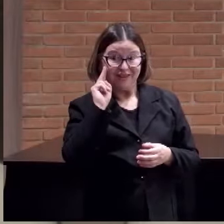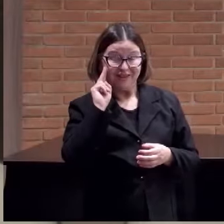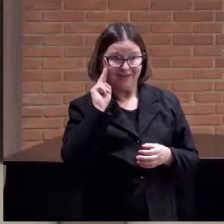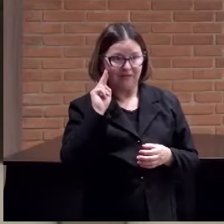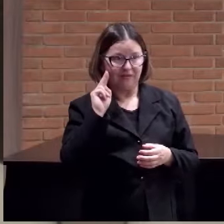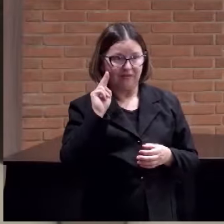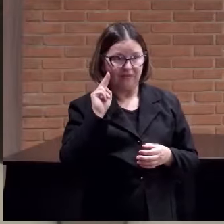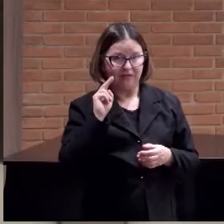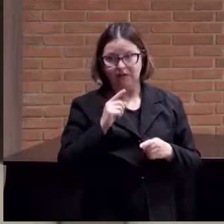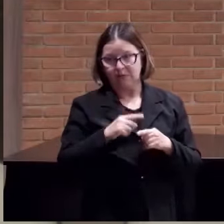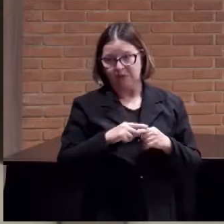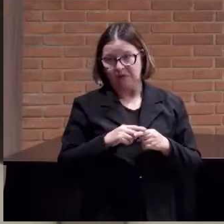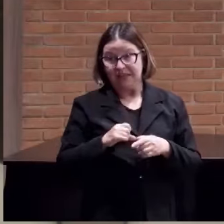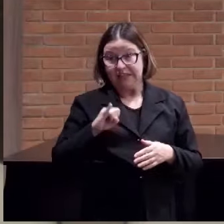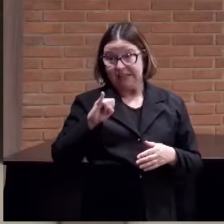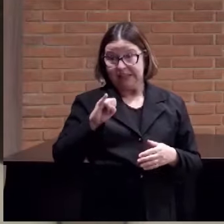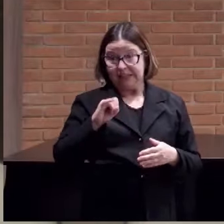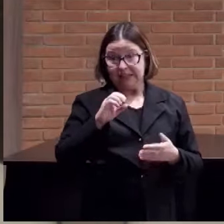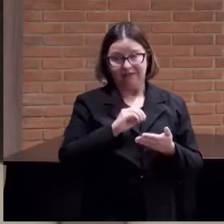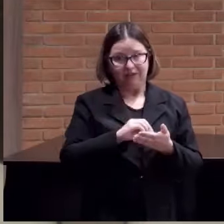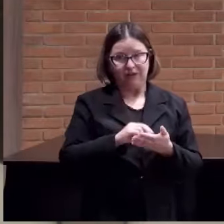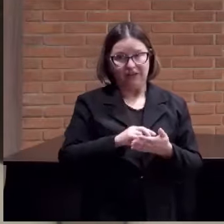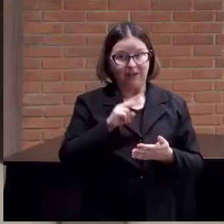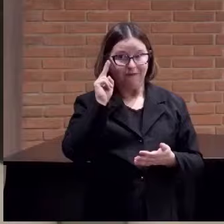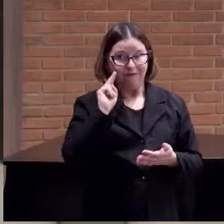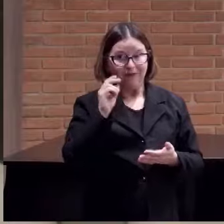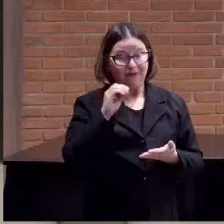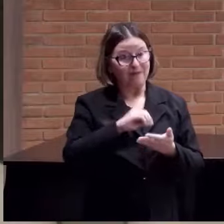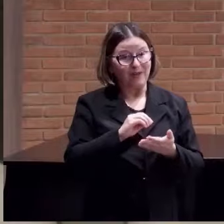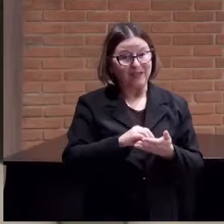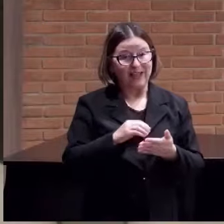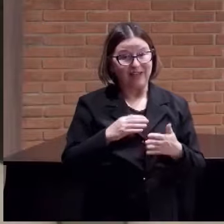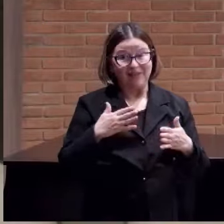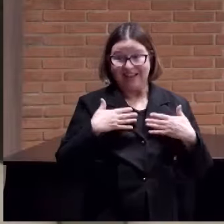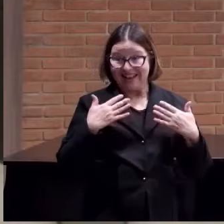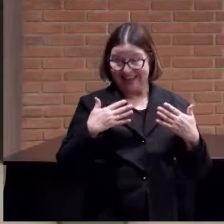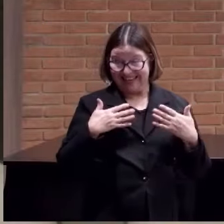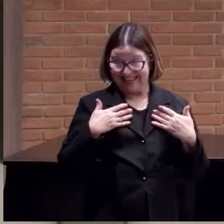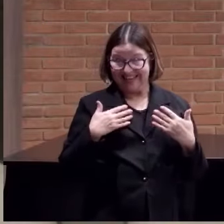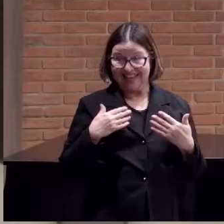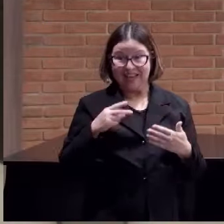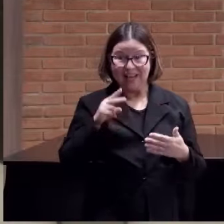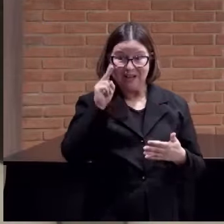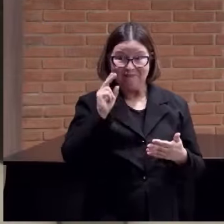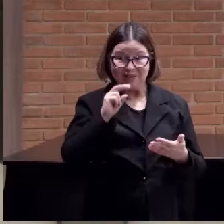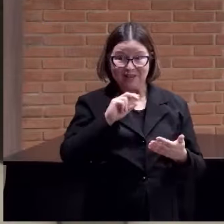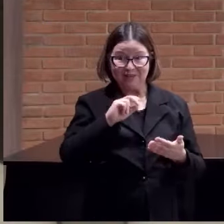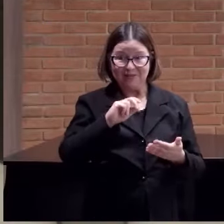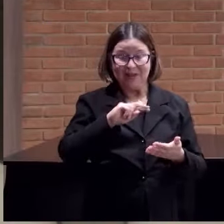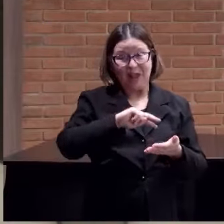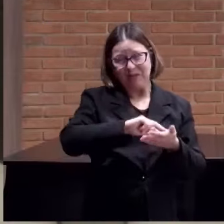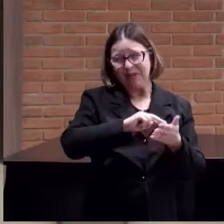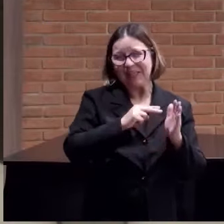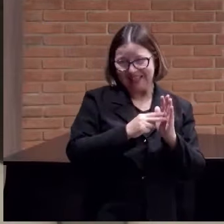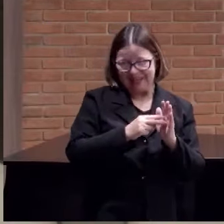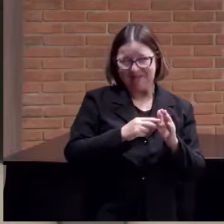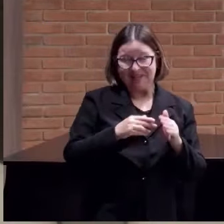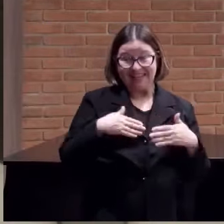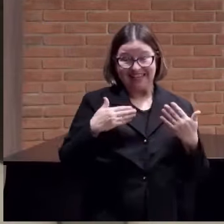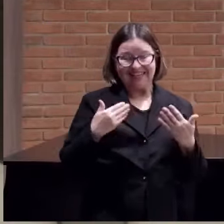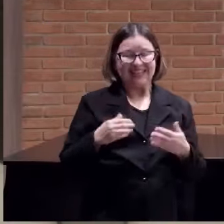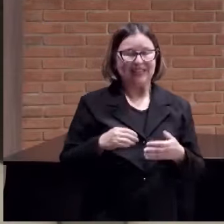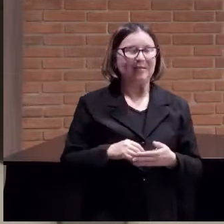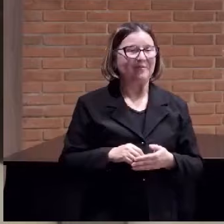faltava alegria. O vinho é o símbolo da alegria. E lá terminou o vinho. E João capítulo 2,